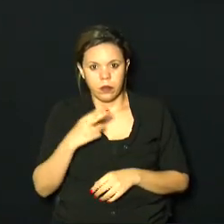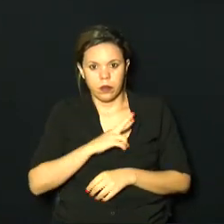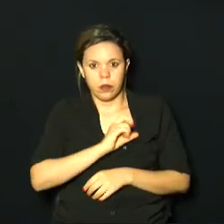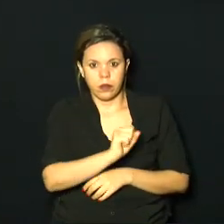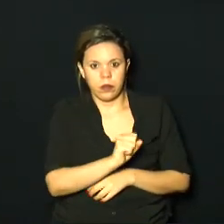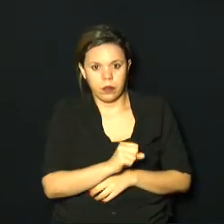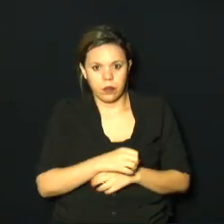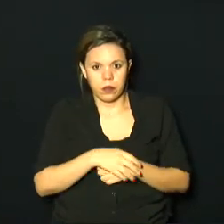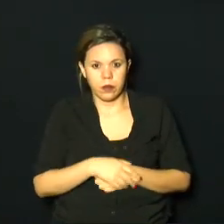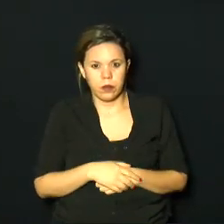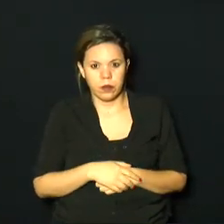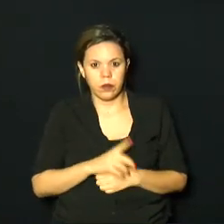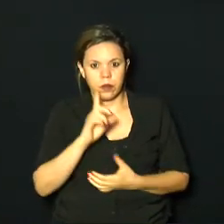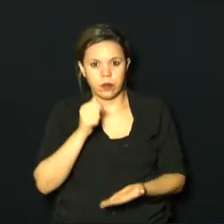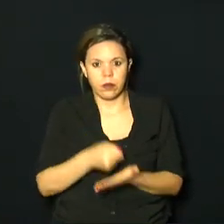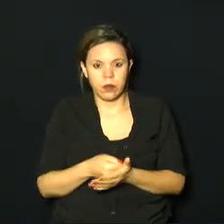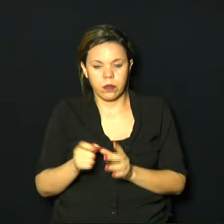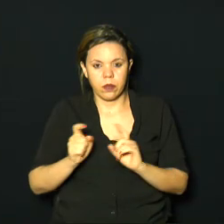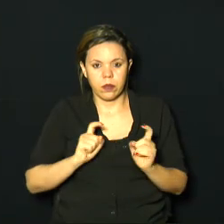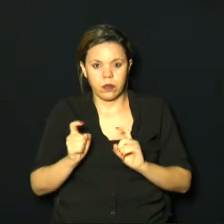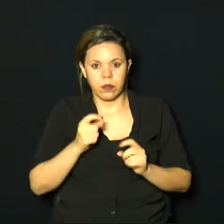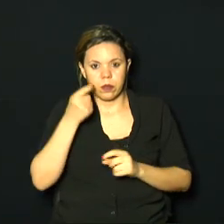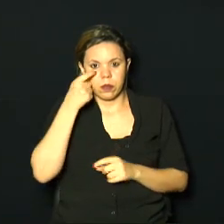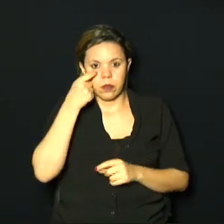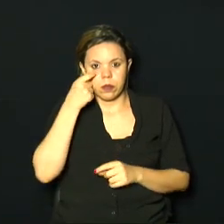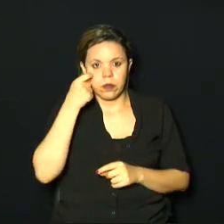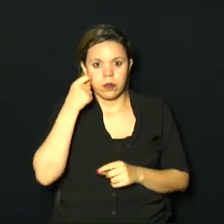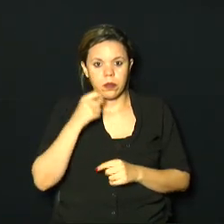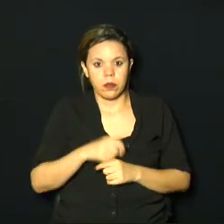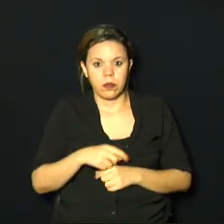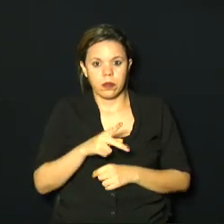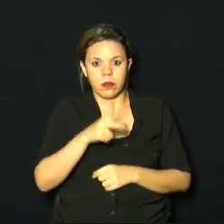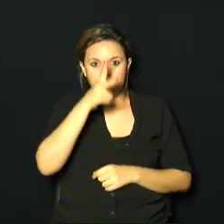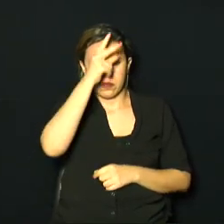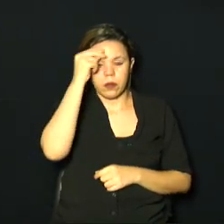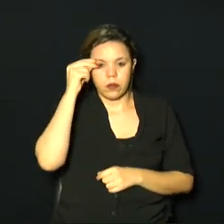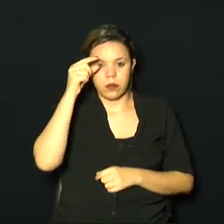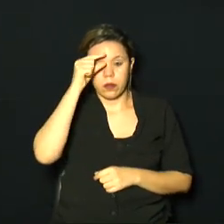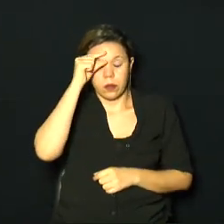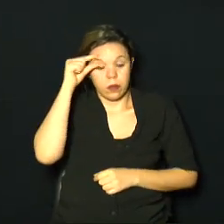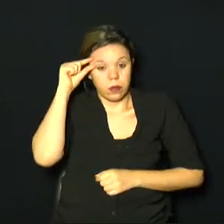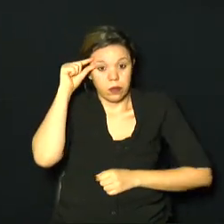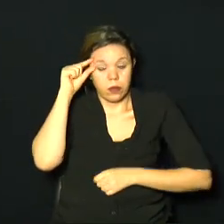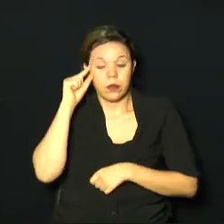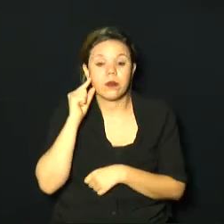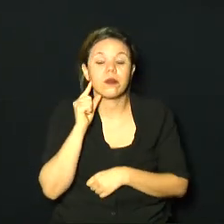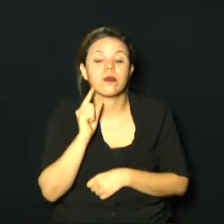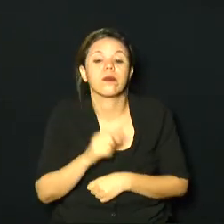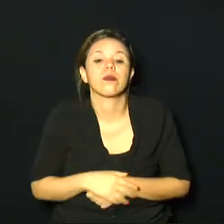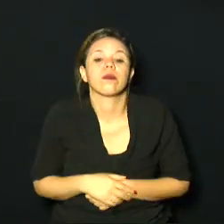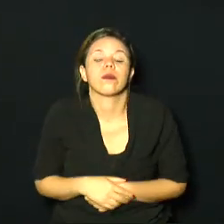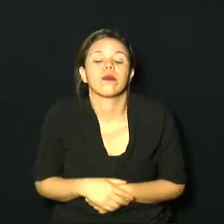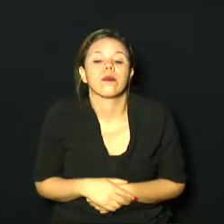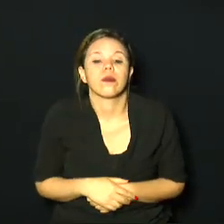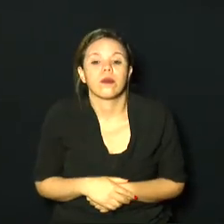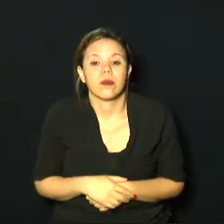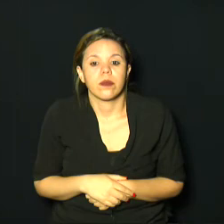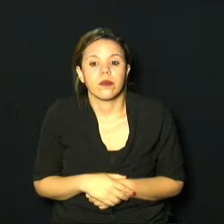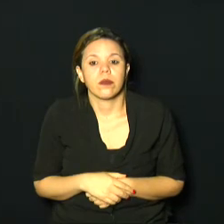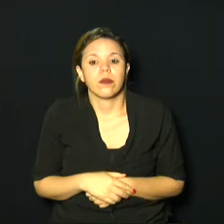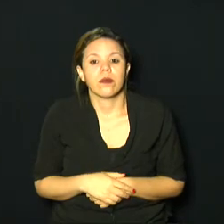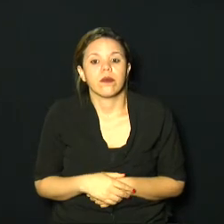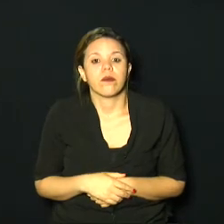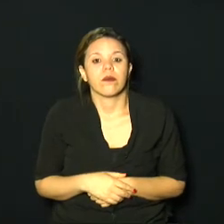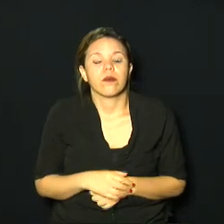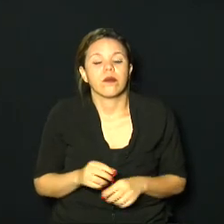Rossini garanta uma reunião com o prefeito Jonas Donizete, para que o Jonas Donizete sente junto